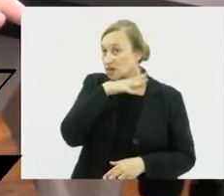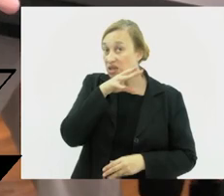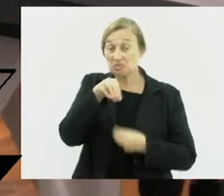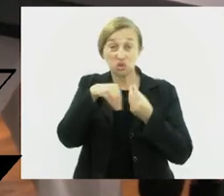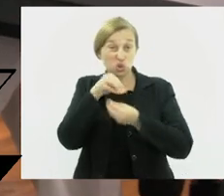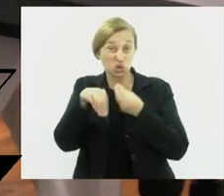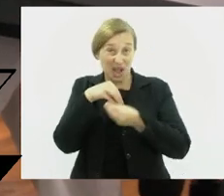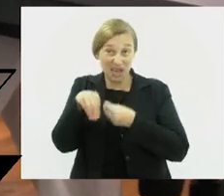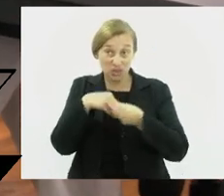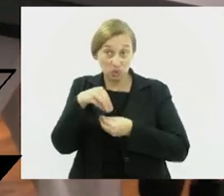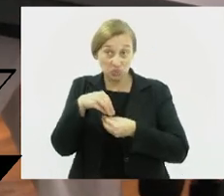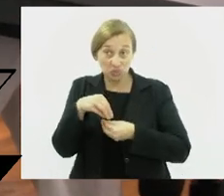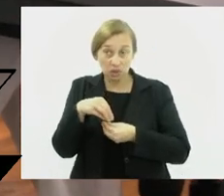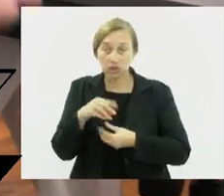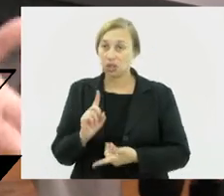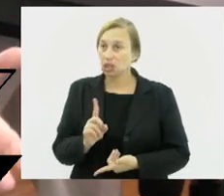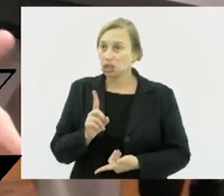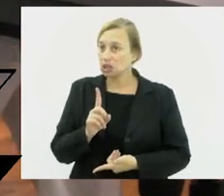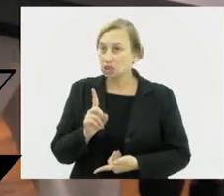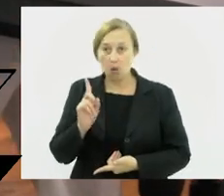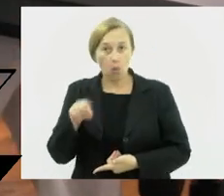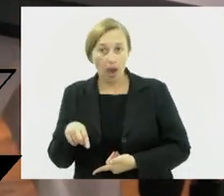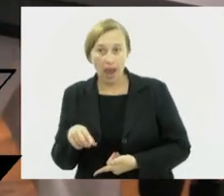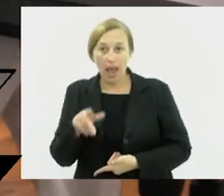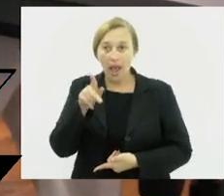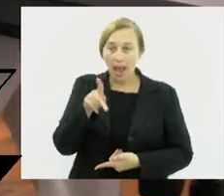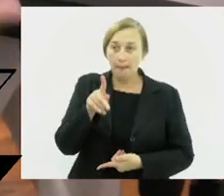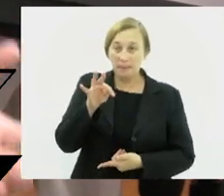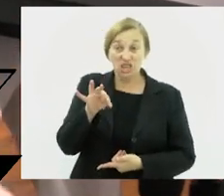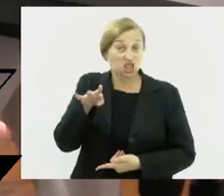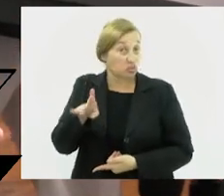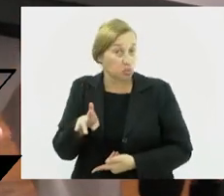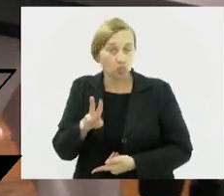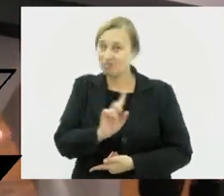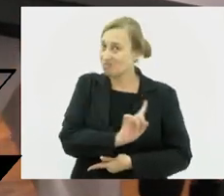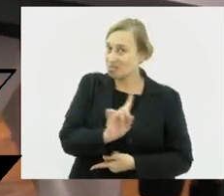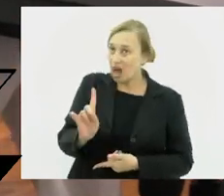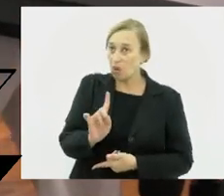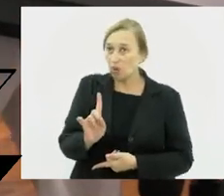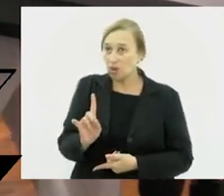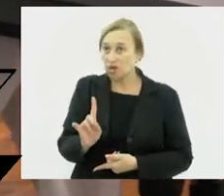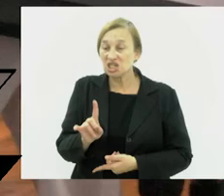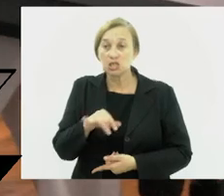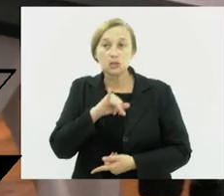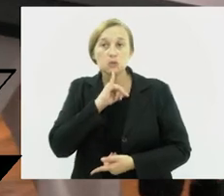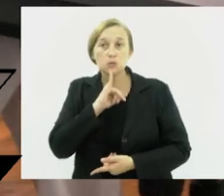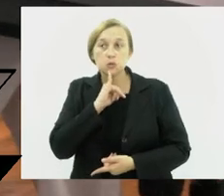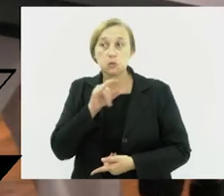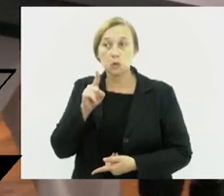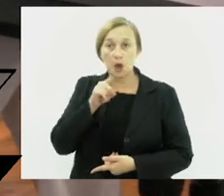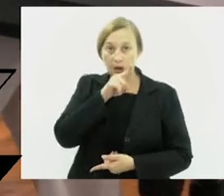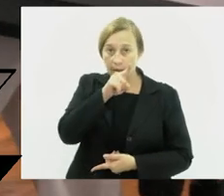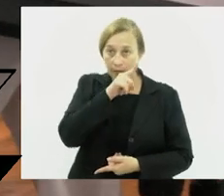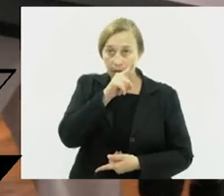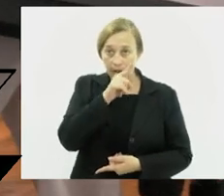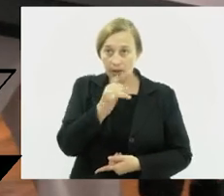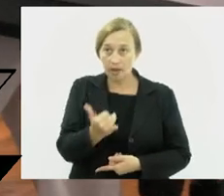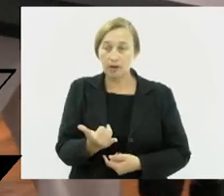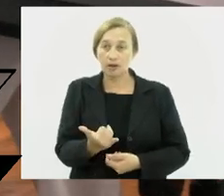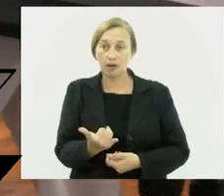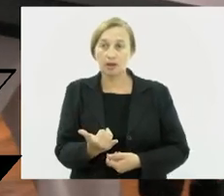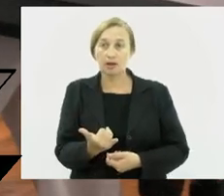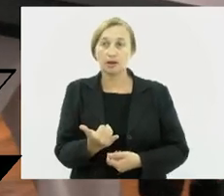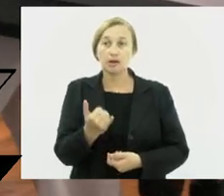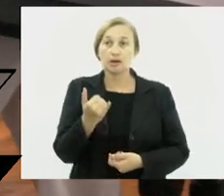mestiços, que não são pitbulls, que não vieram de pitbulls. Infelizmente, aquele acidente, aquilo me tocou de uma